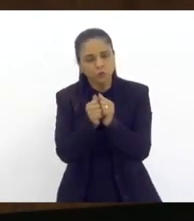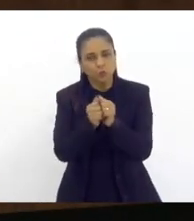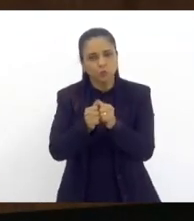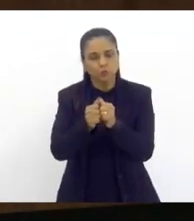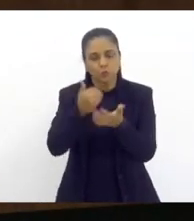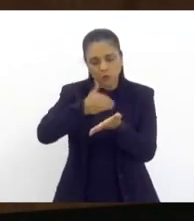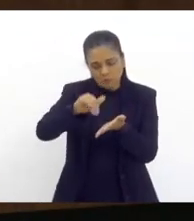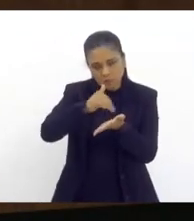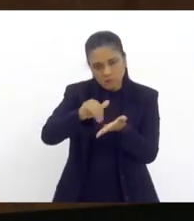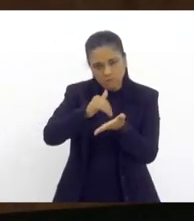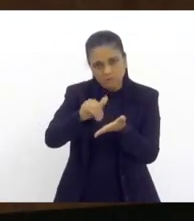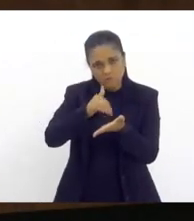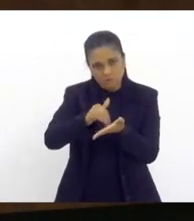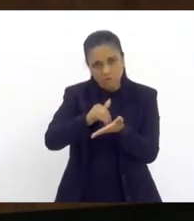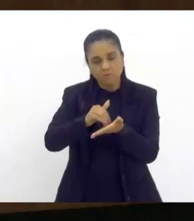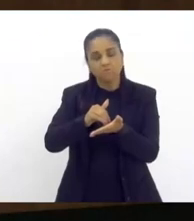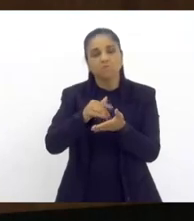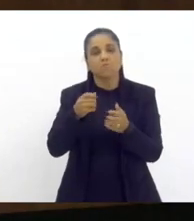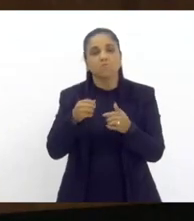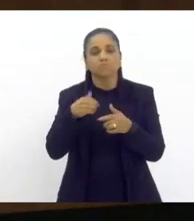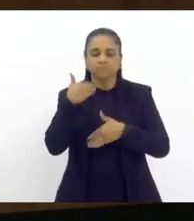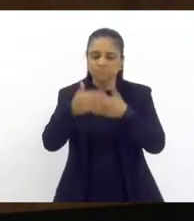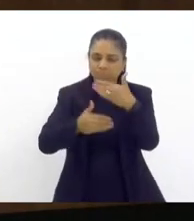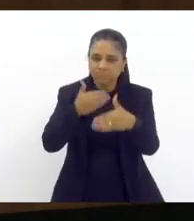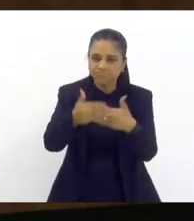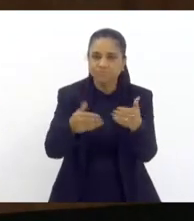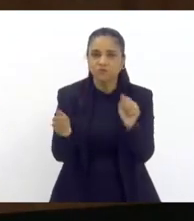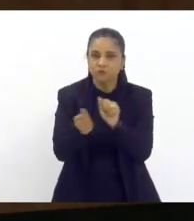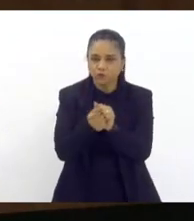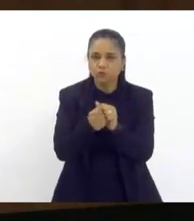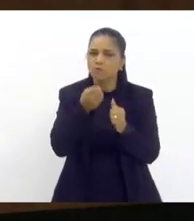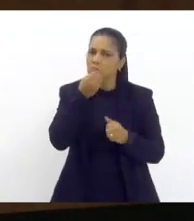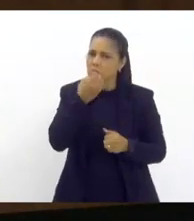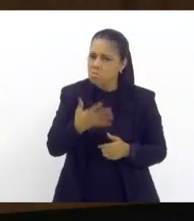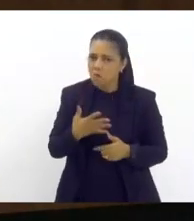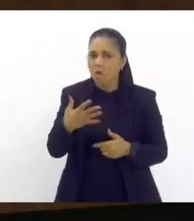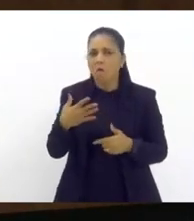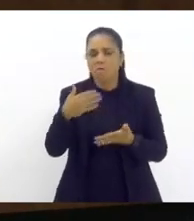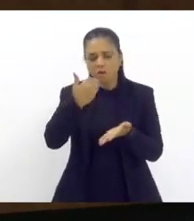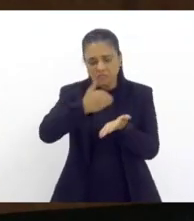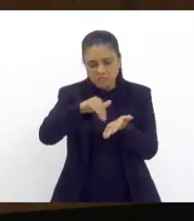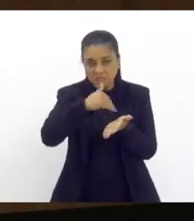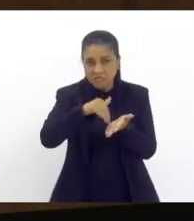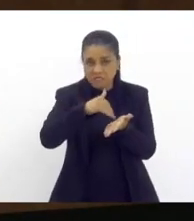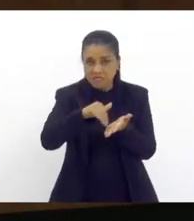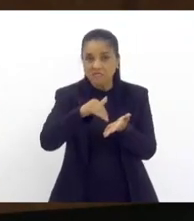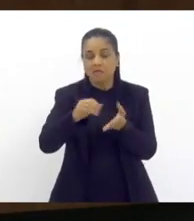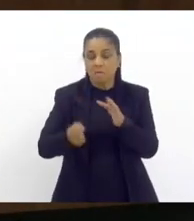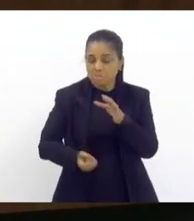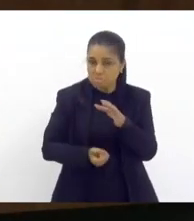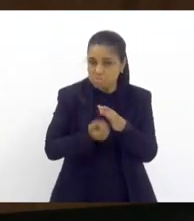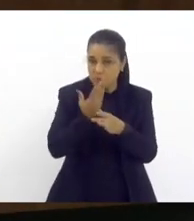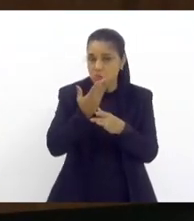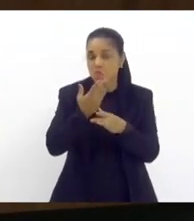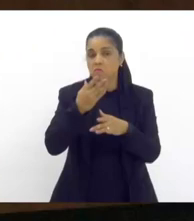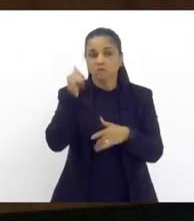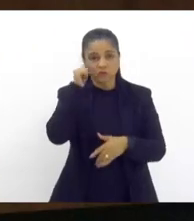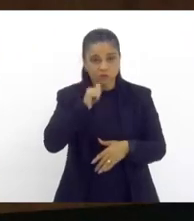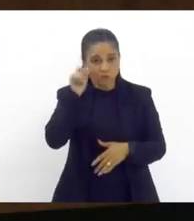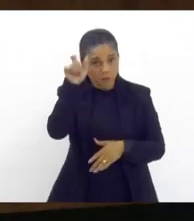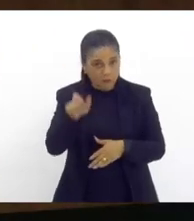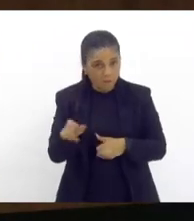Foi importante, foi inovador ter o protagonismo de uma Secretaria de Mulheres, sem dúvida nenhuma. Mas